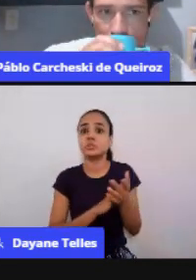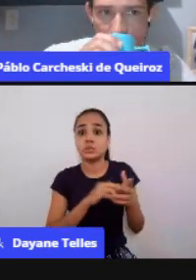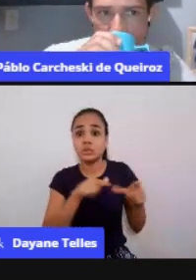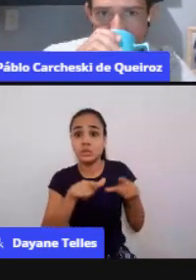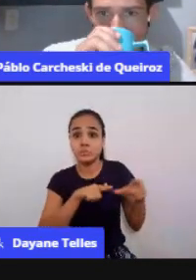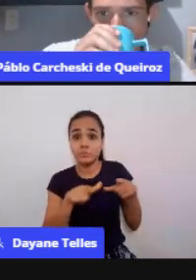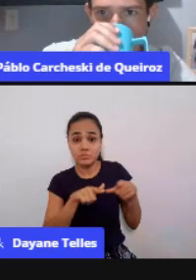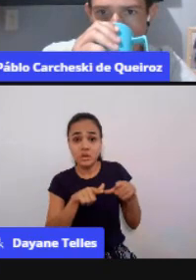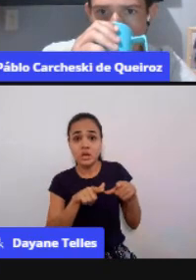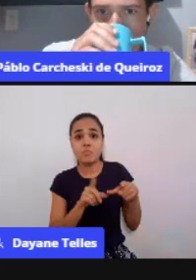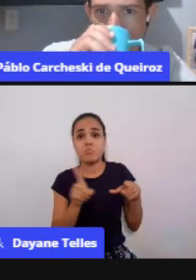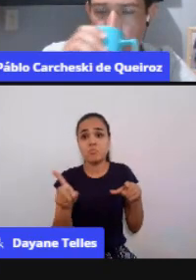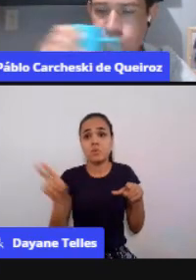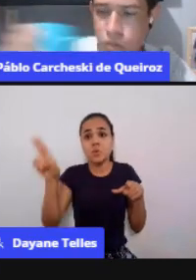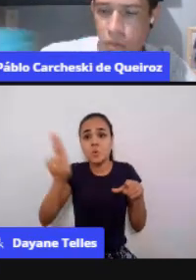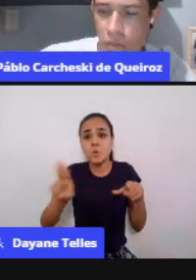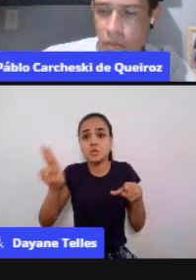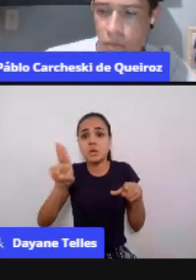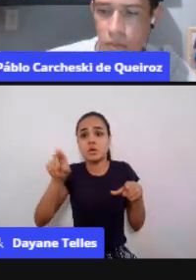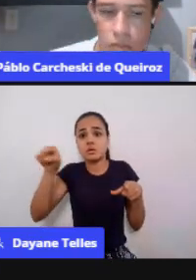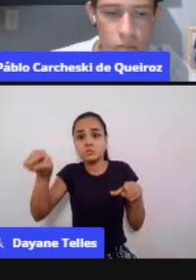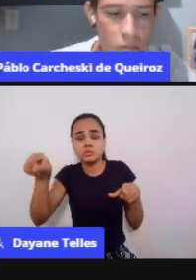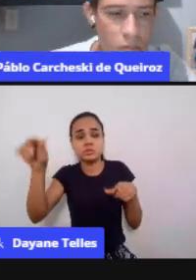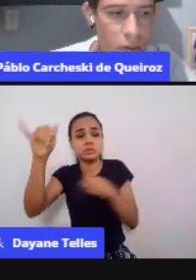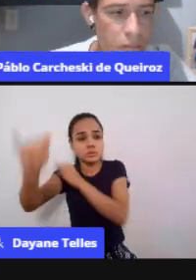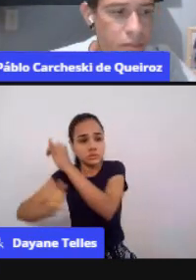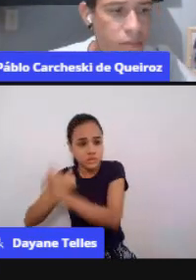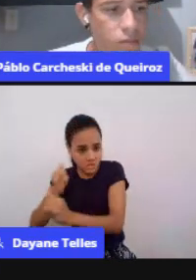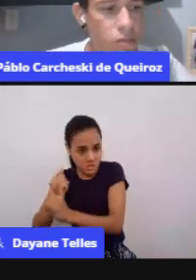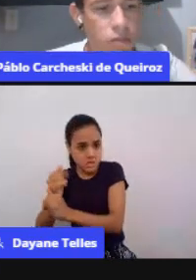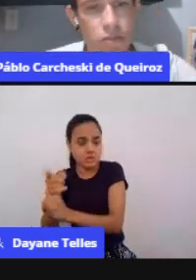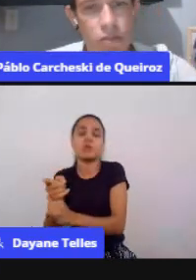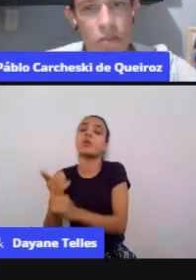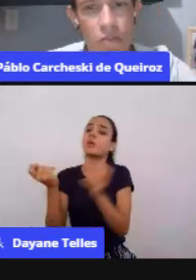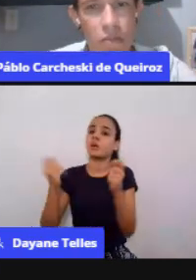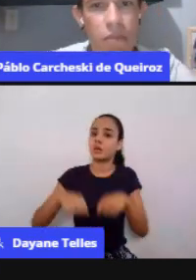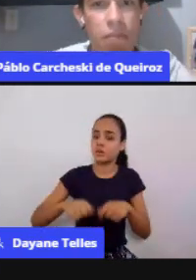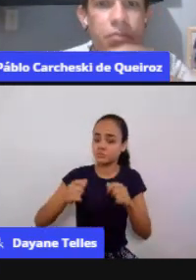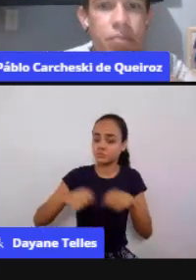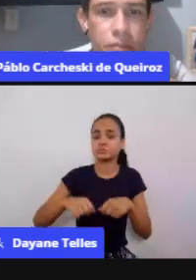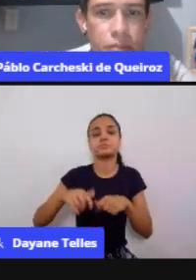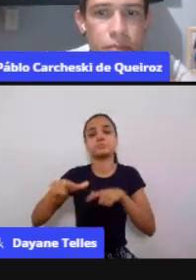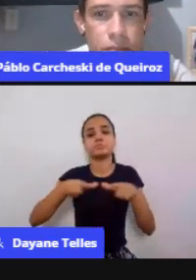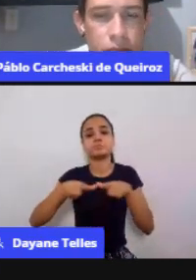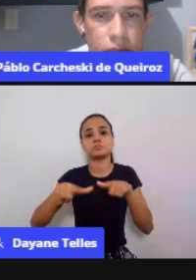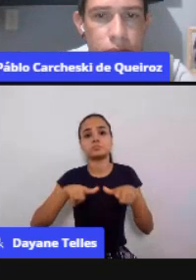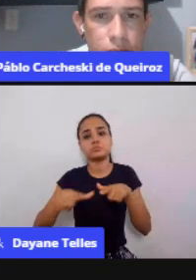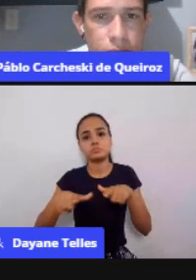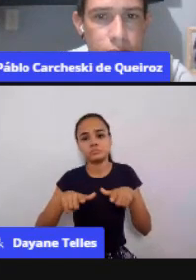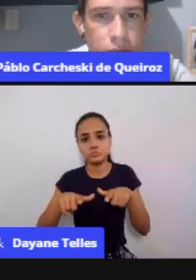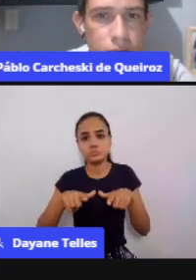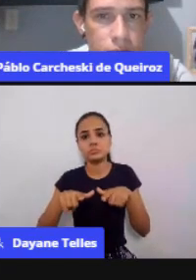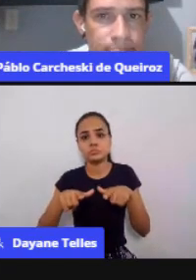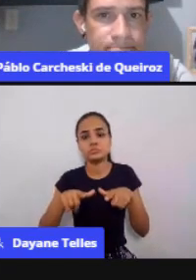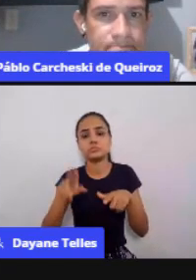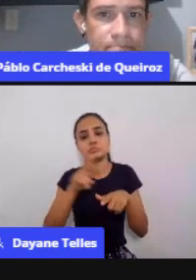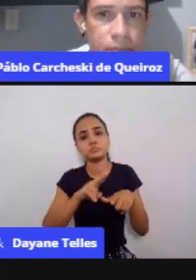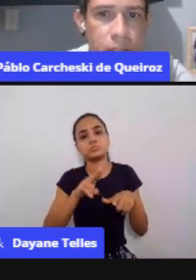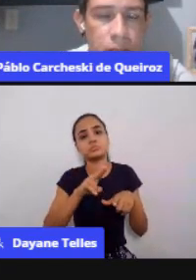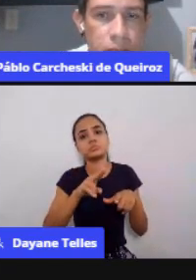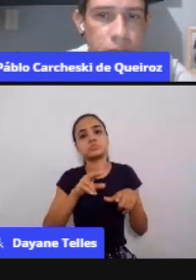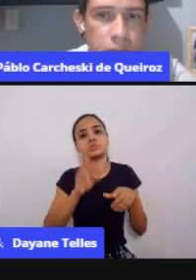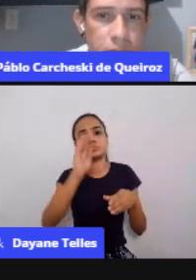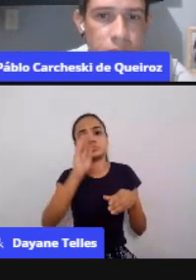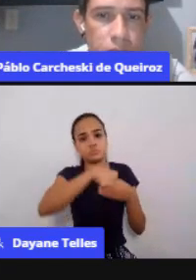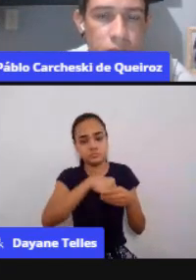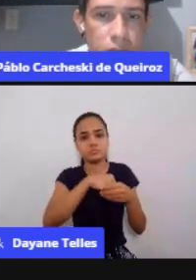que podemos trabalhar com ela em sala de aula. Uma outra coisa também que é interessante é que a gente percebe que na base,